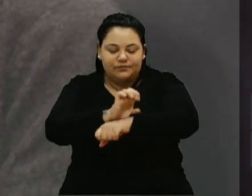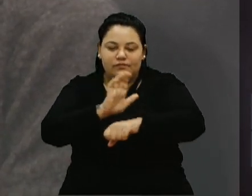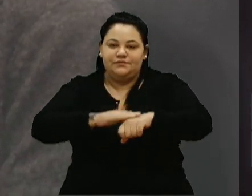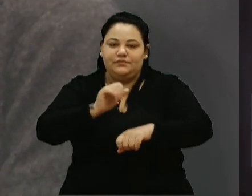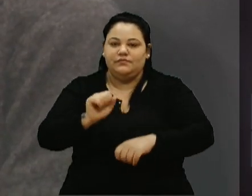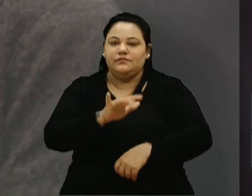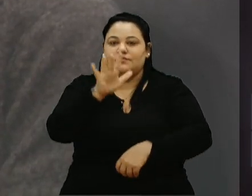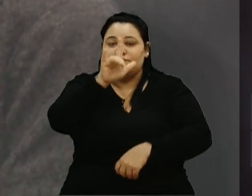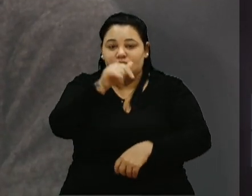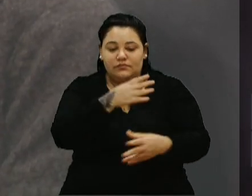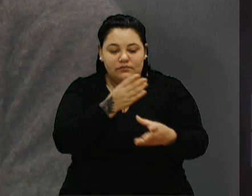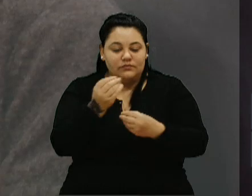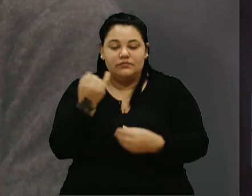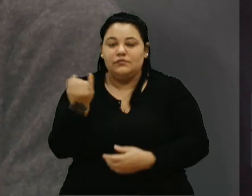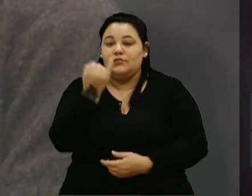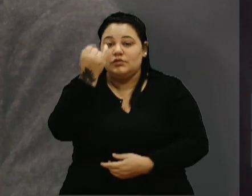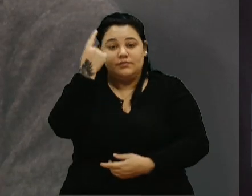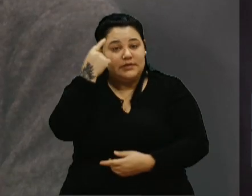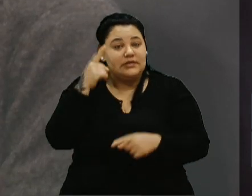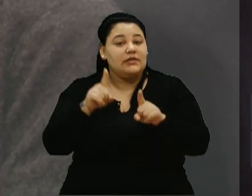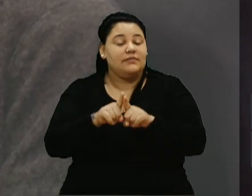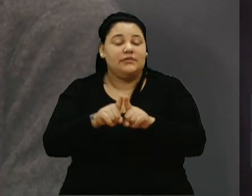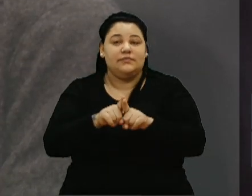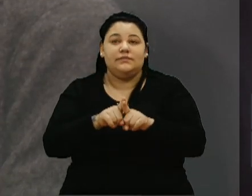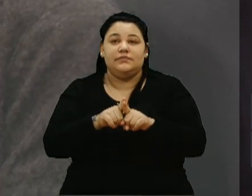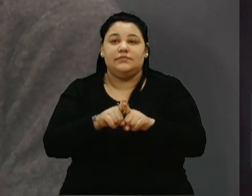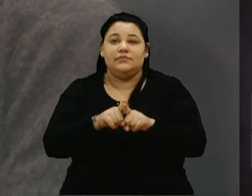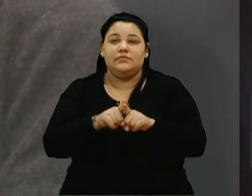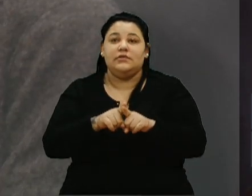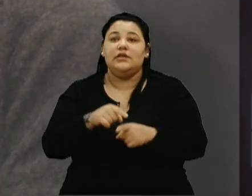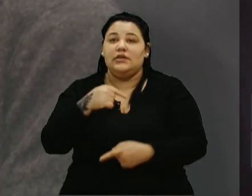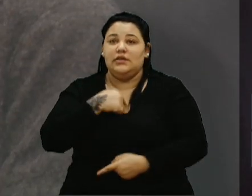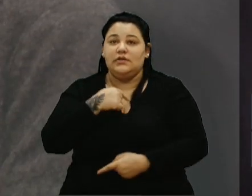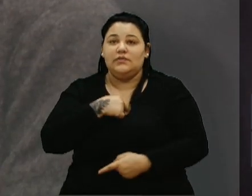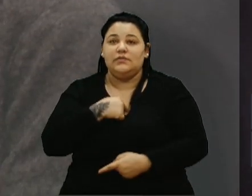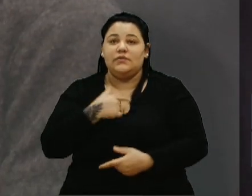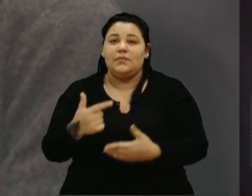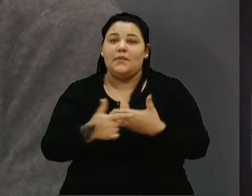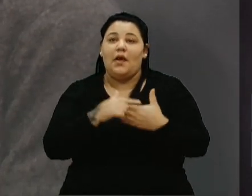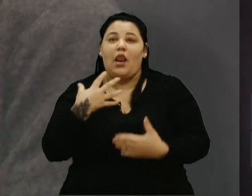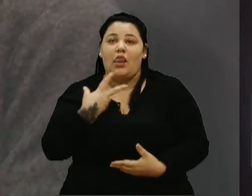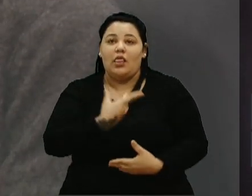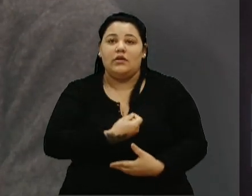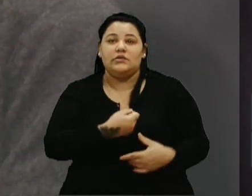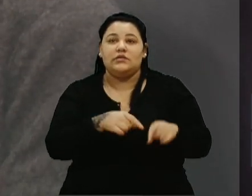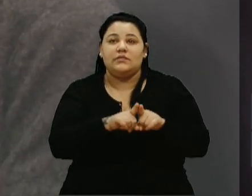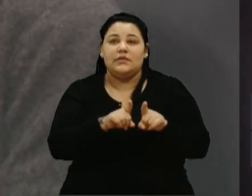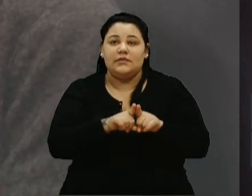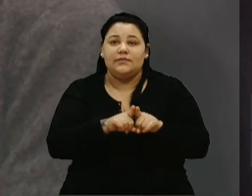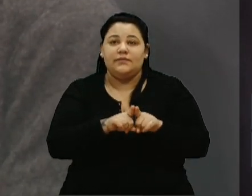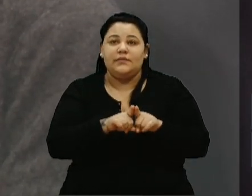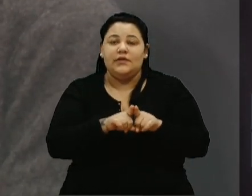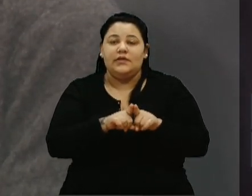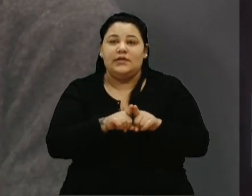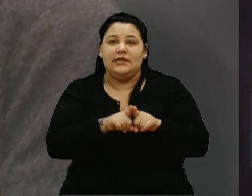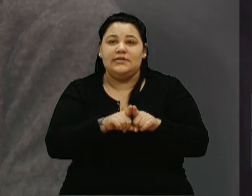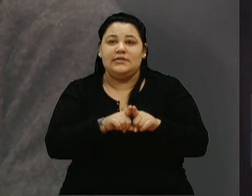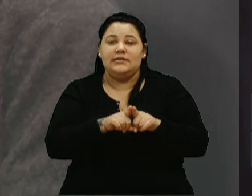muito importante pensar. E, enquanto pessoa trans que frequenta o serviço de saúde e